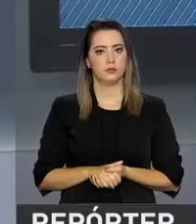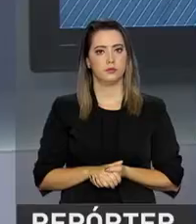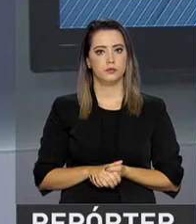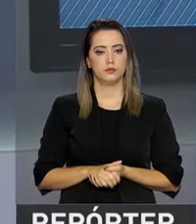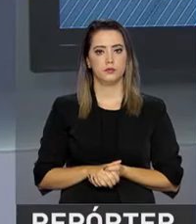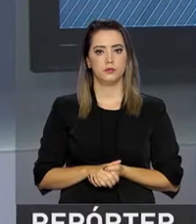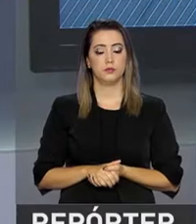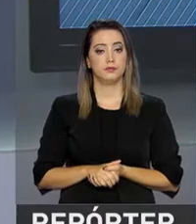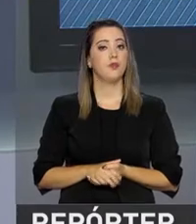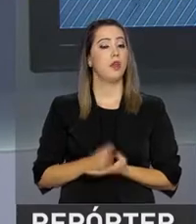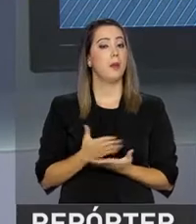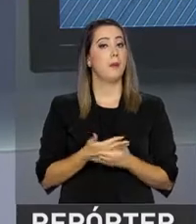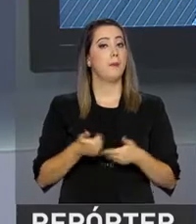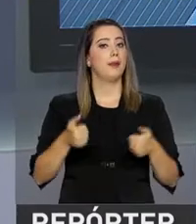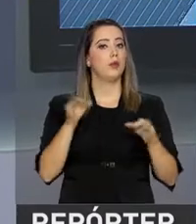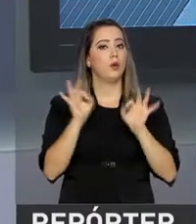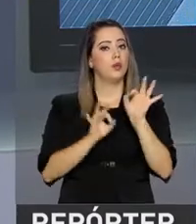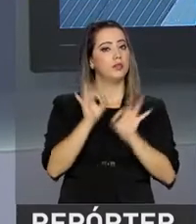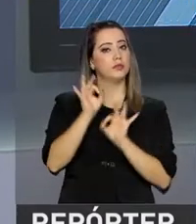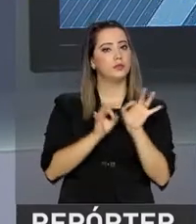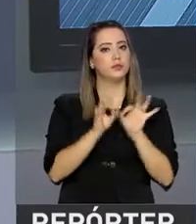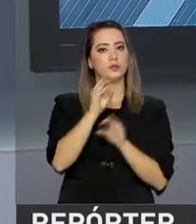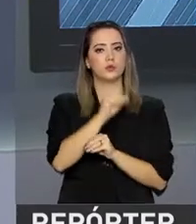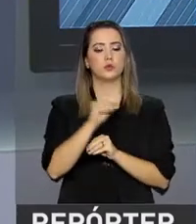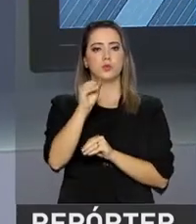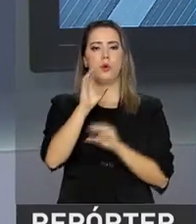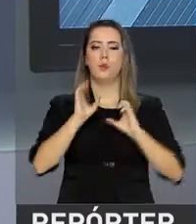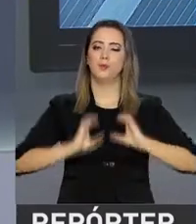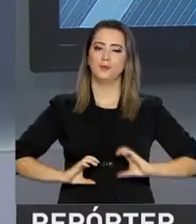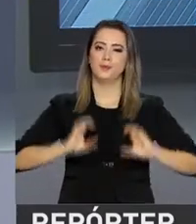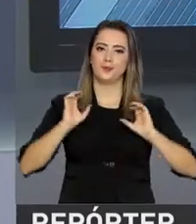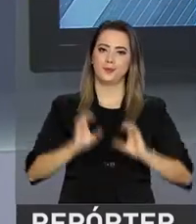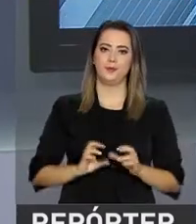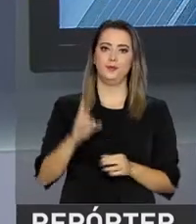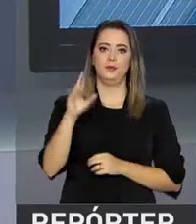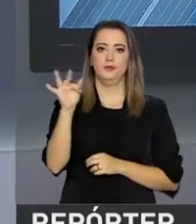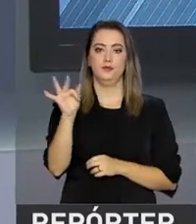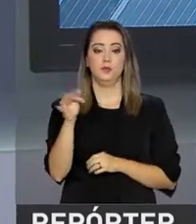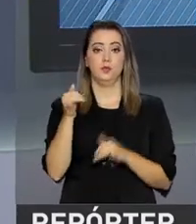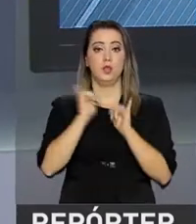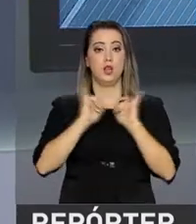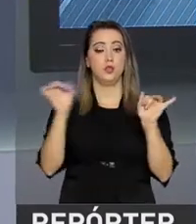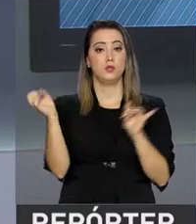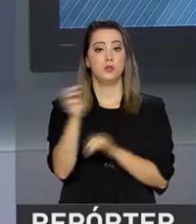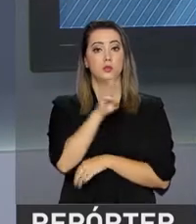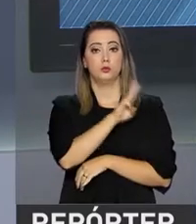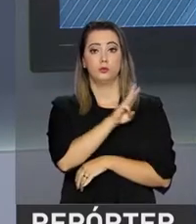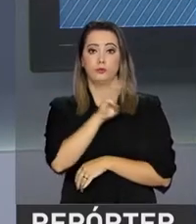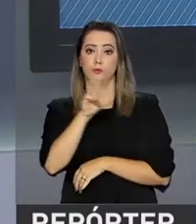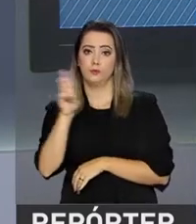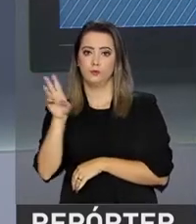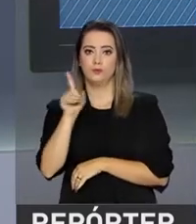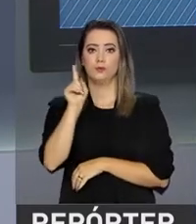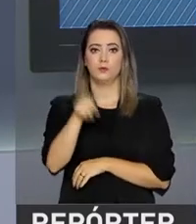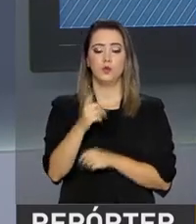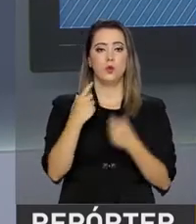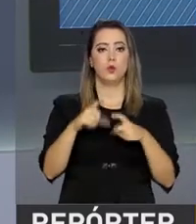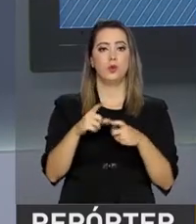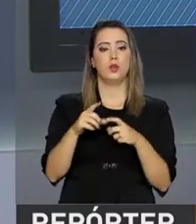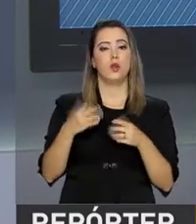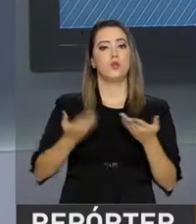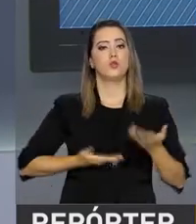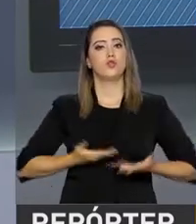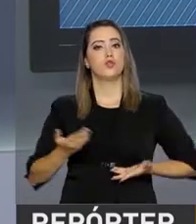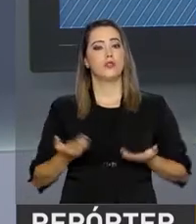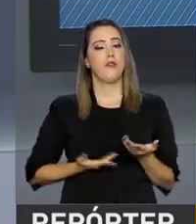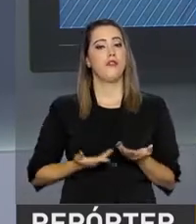e para aprimorar cada vez mais o atendimento ao cidadão a receita federal lançou um novo portal na internet o espaço chamado de